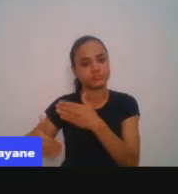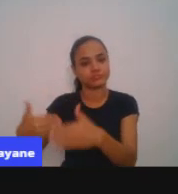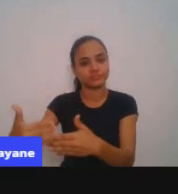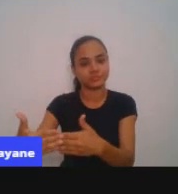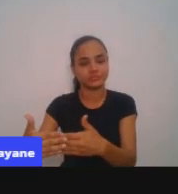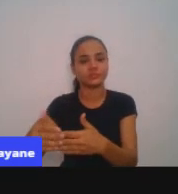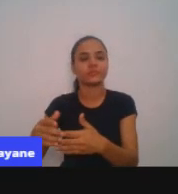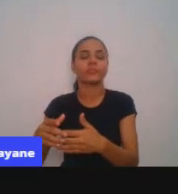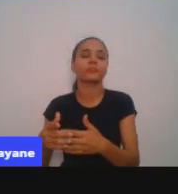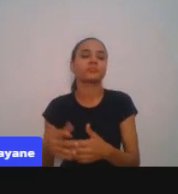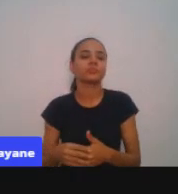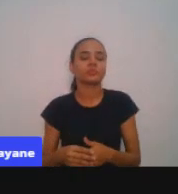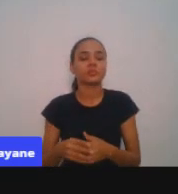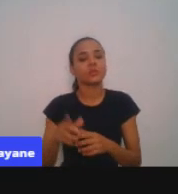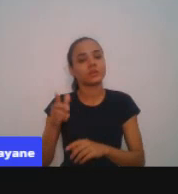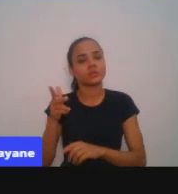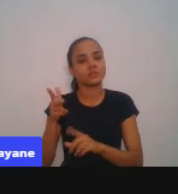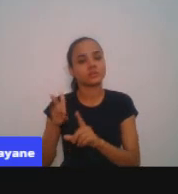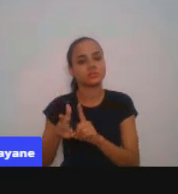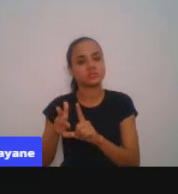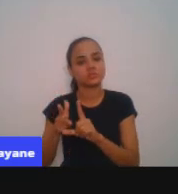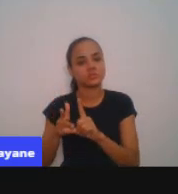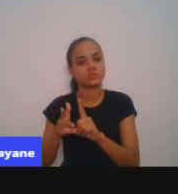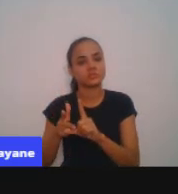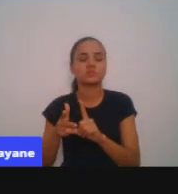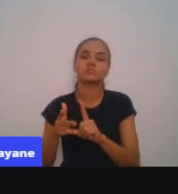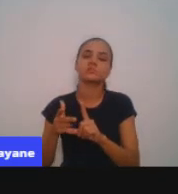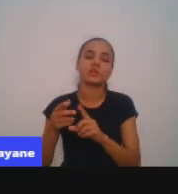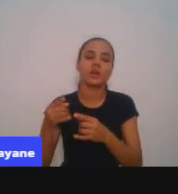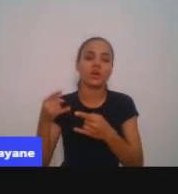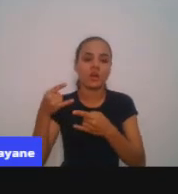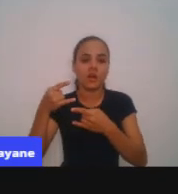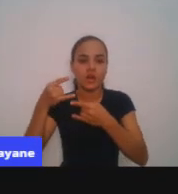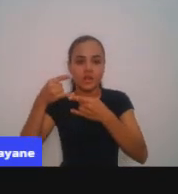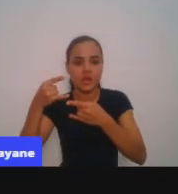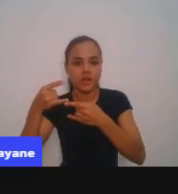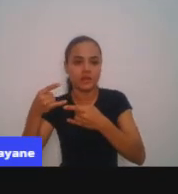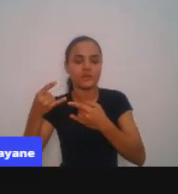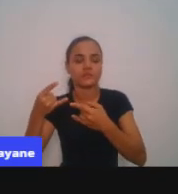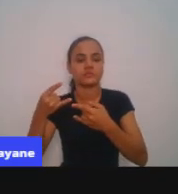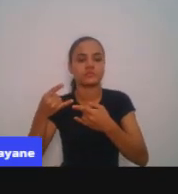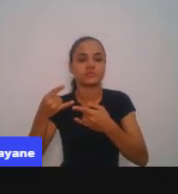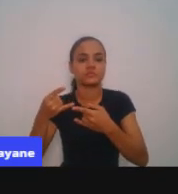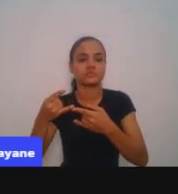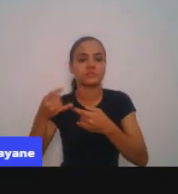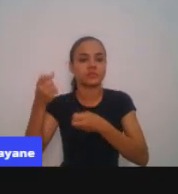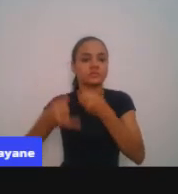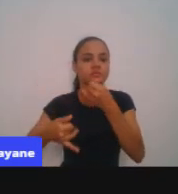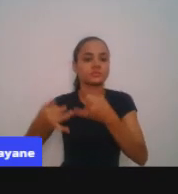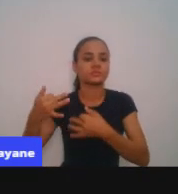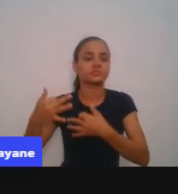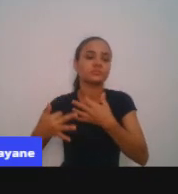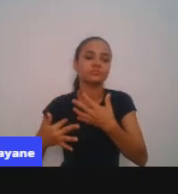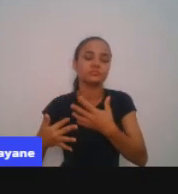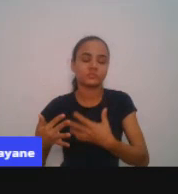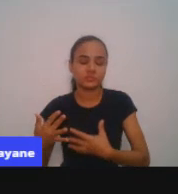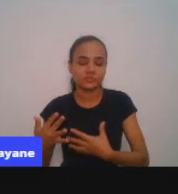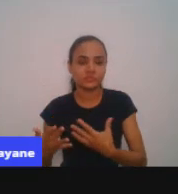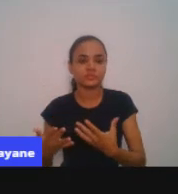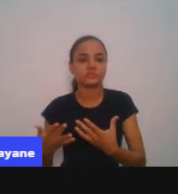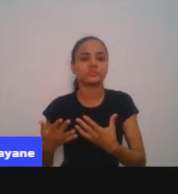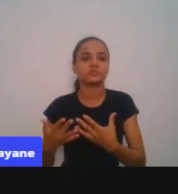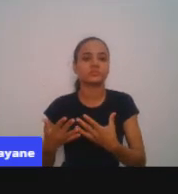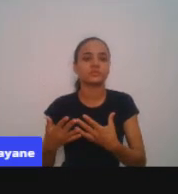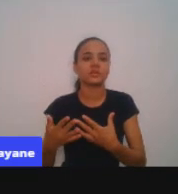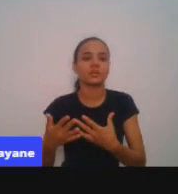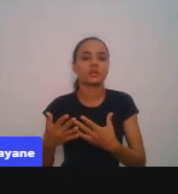terminar a live, e nós entendemos que a educação à distância, ela não é para educação infantil, mas as crianças estão em